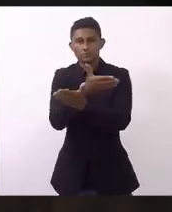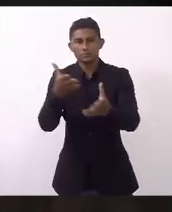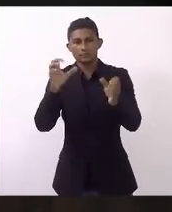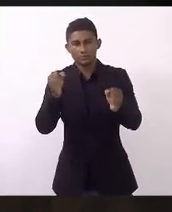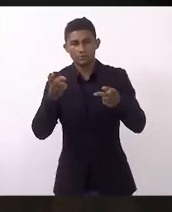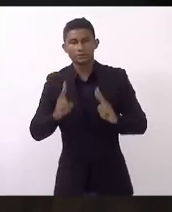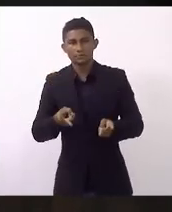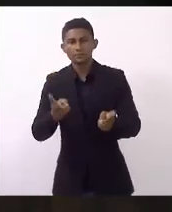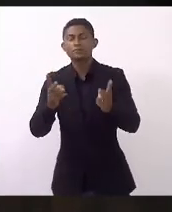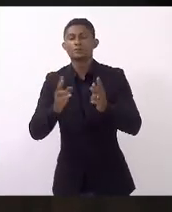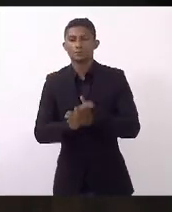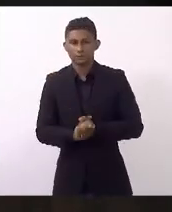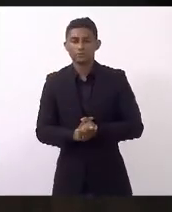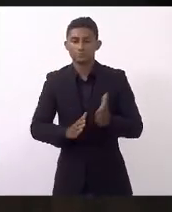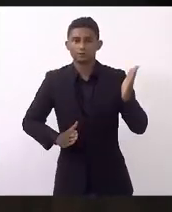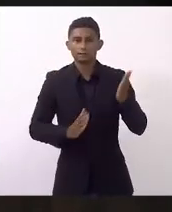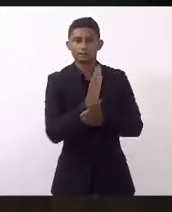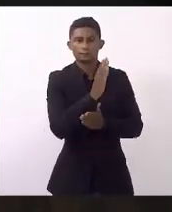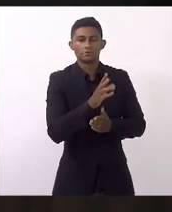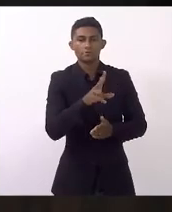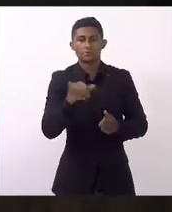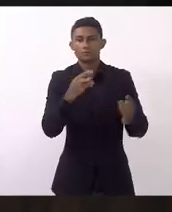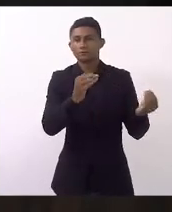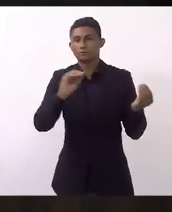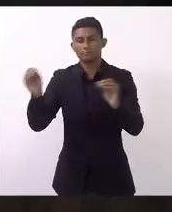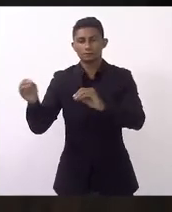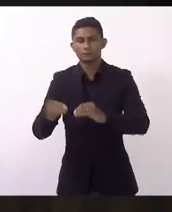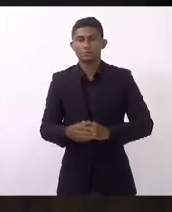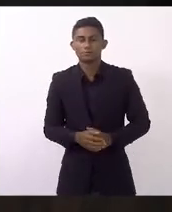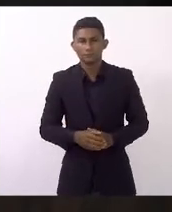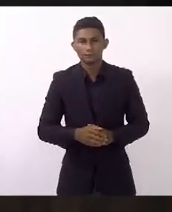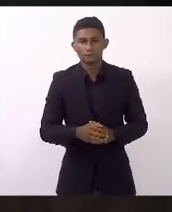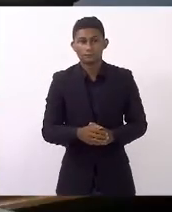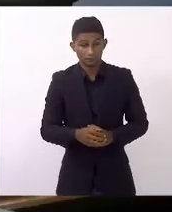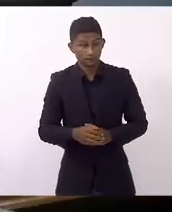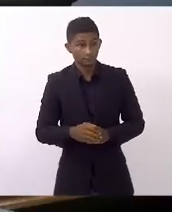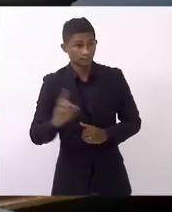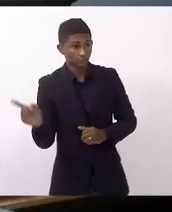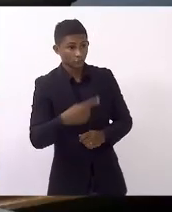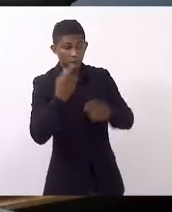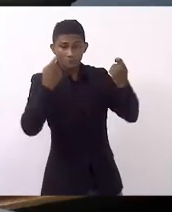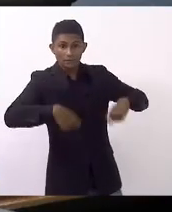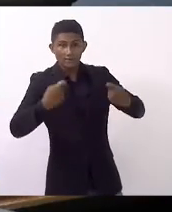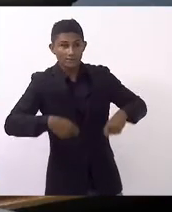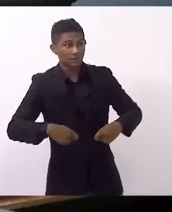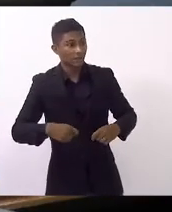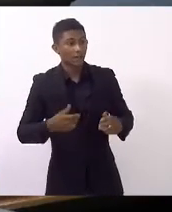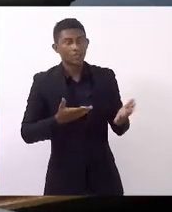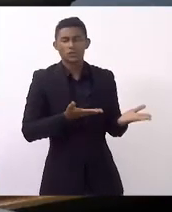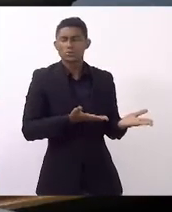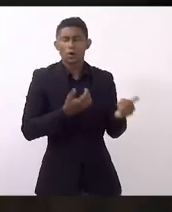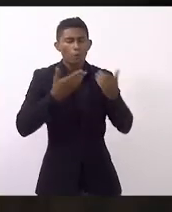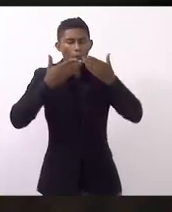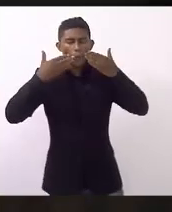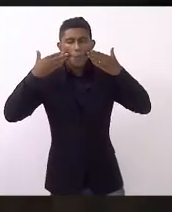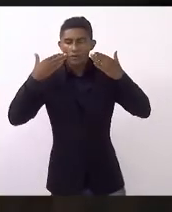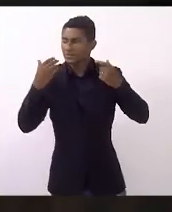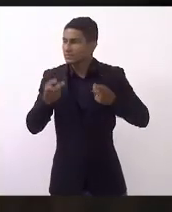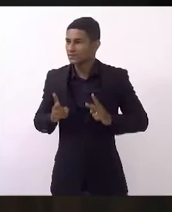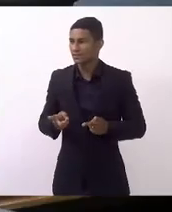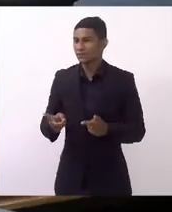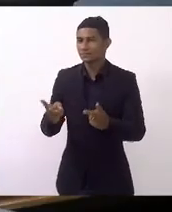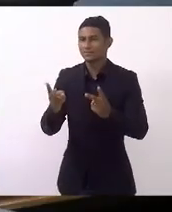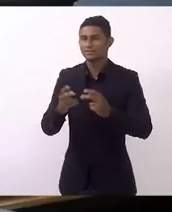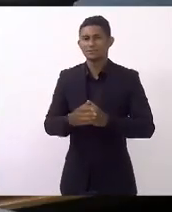aprovam, permaneçam como estão. Aprovado, vai a promulgação. E precisamos todos rejuvenescer. Sempre rejuvenescer.